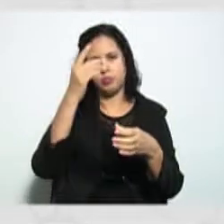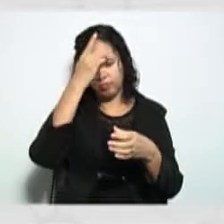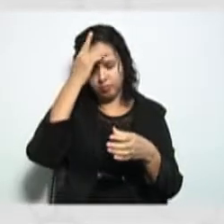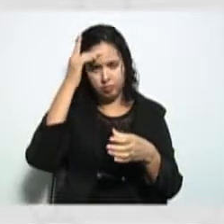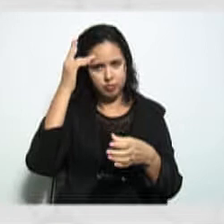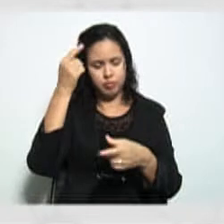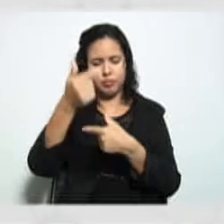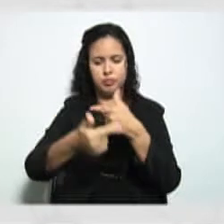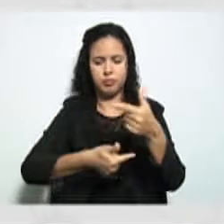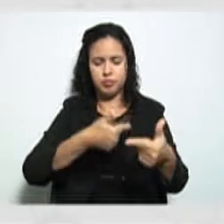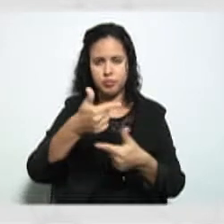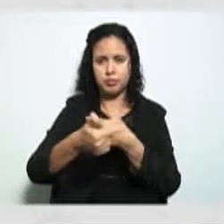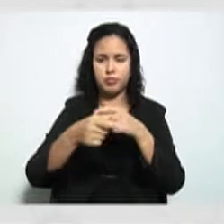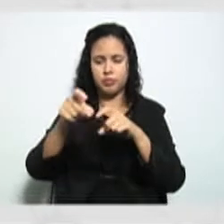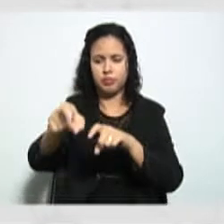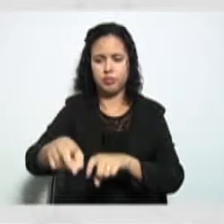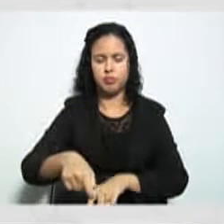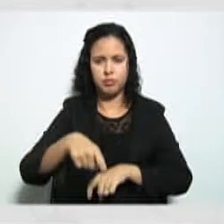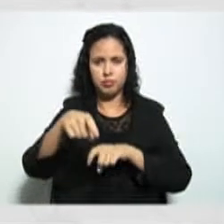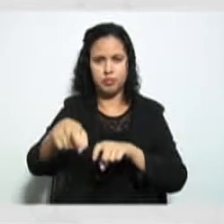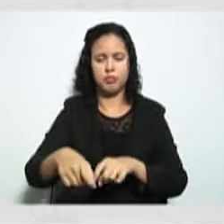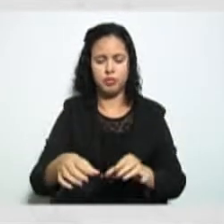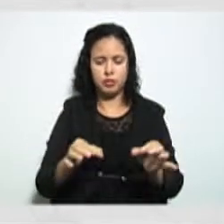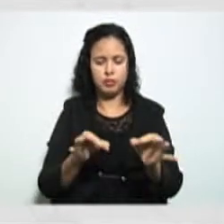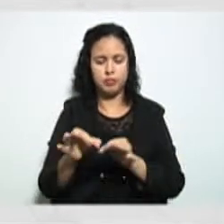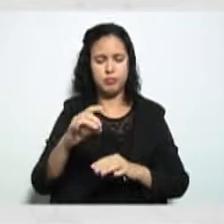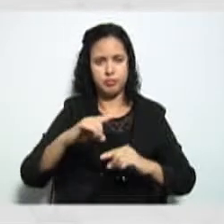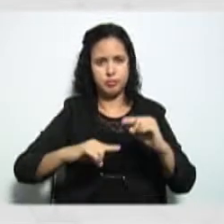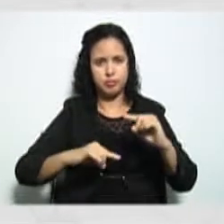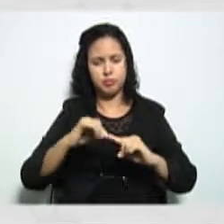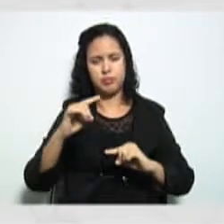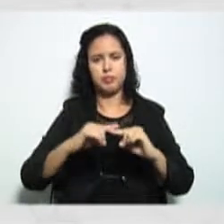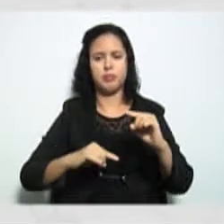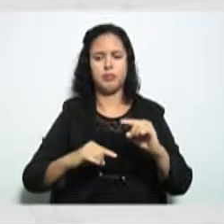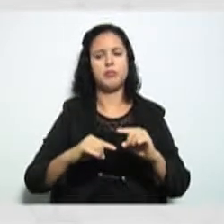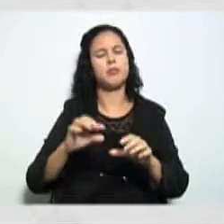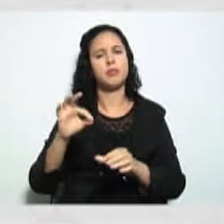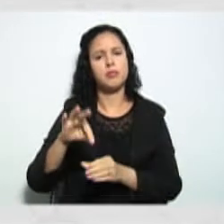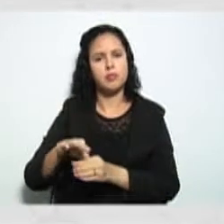cooperativas no sentido de se organizar a sua produção agropecuária.